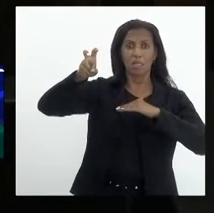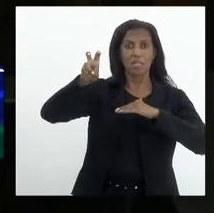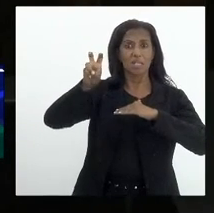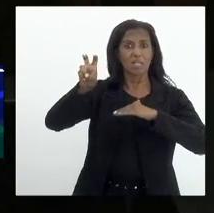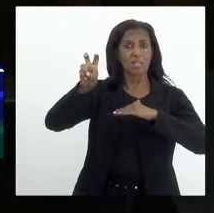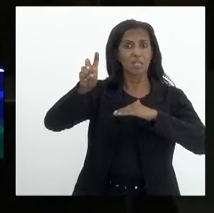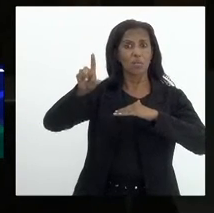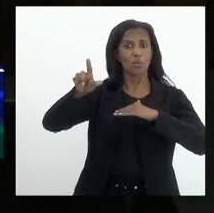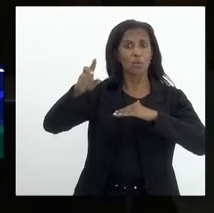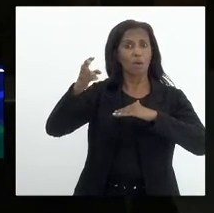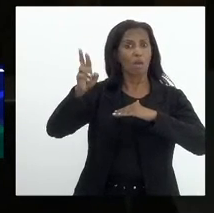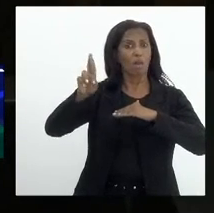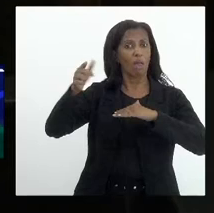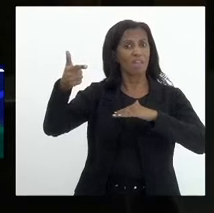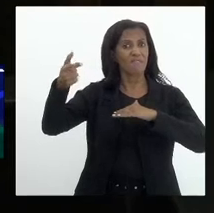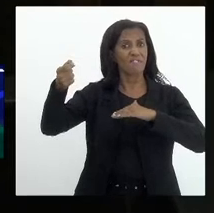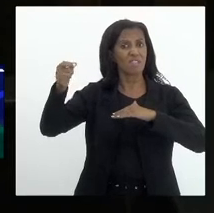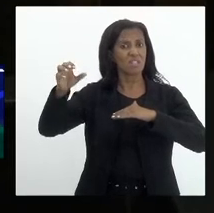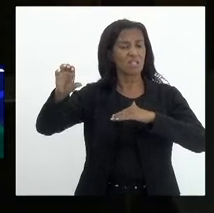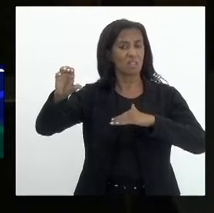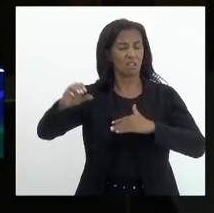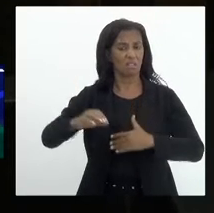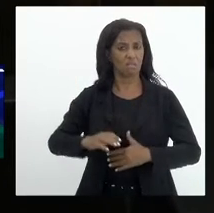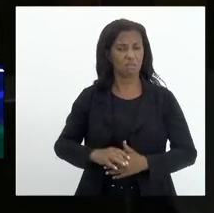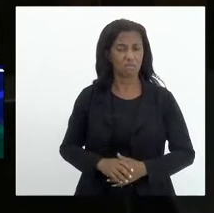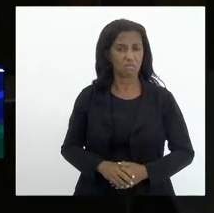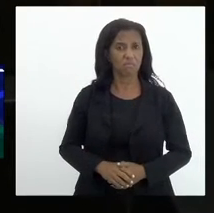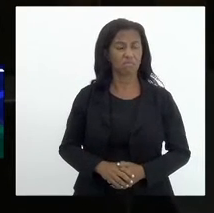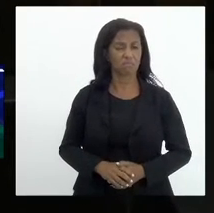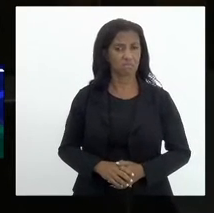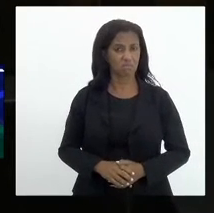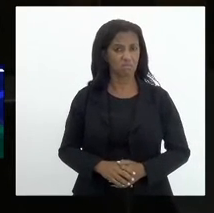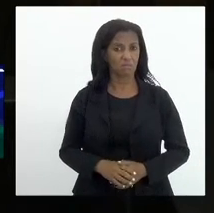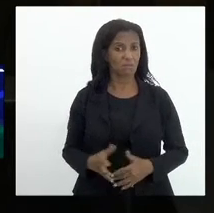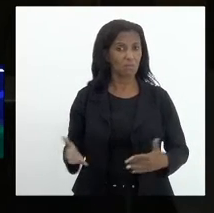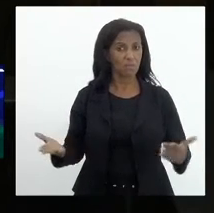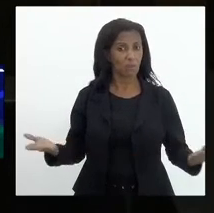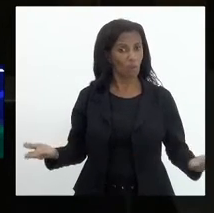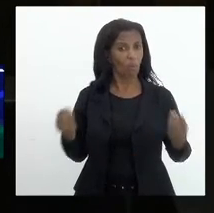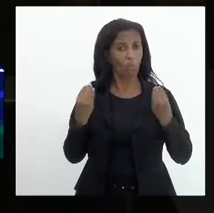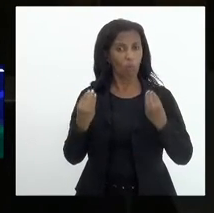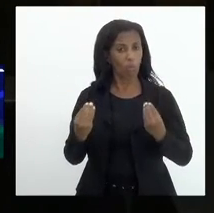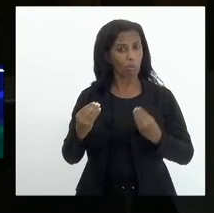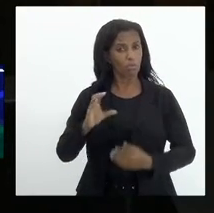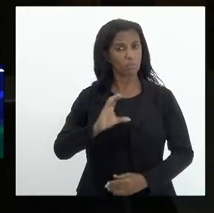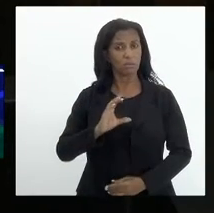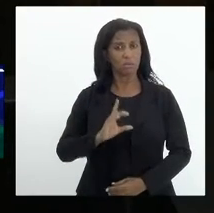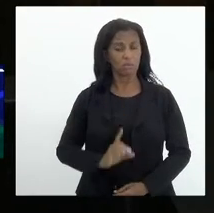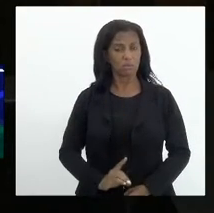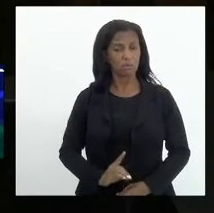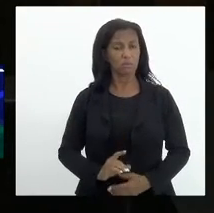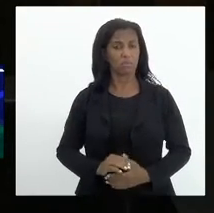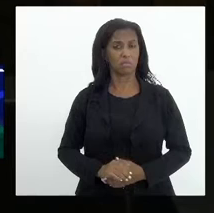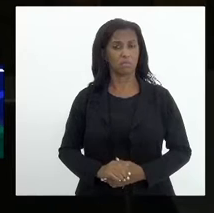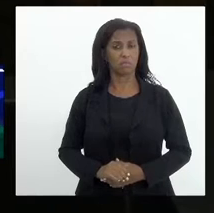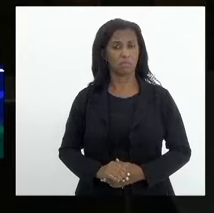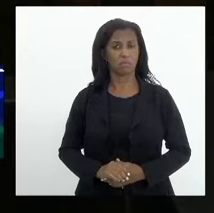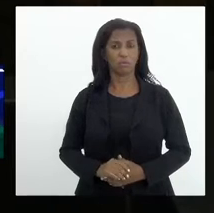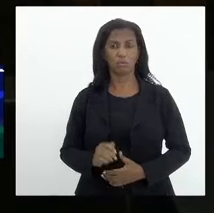R$ 5,20. Ora, o cidadão brasileiro